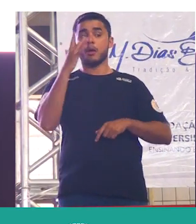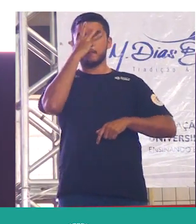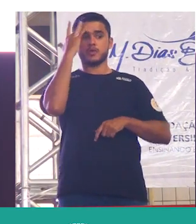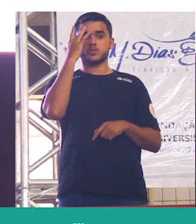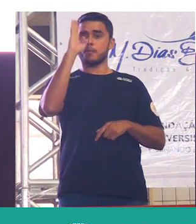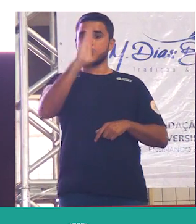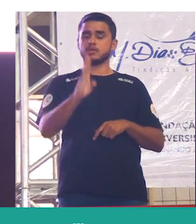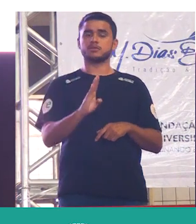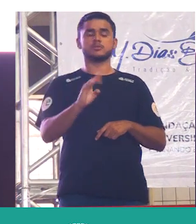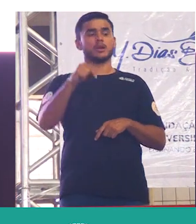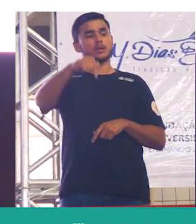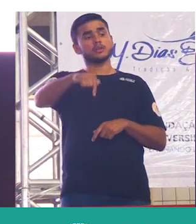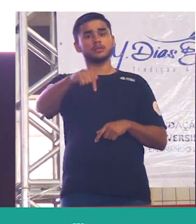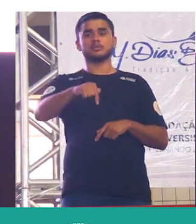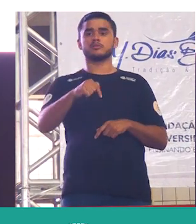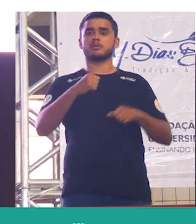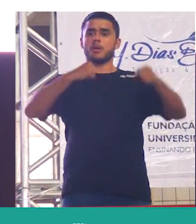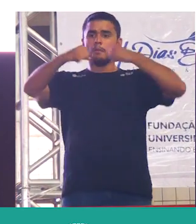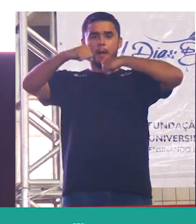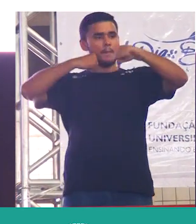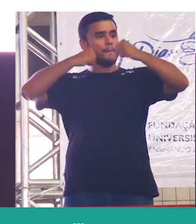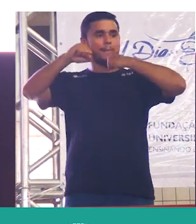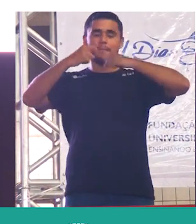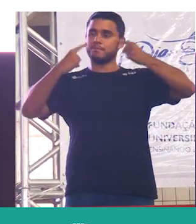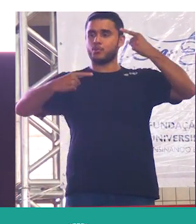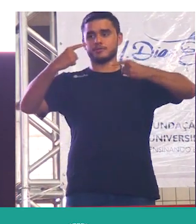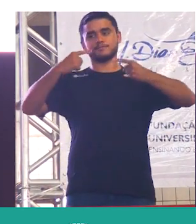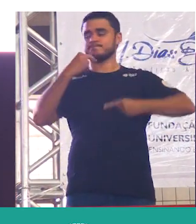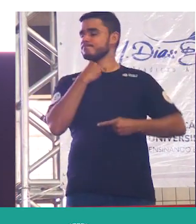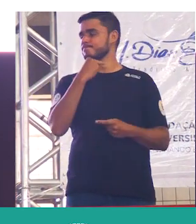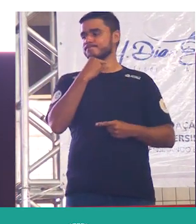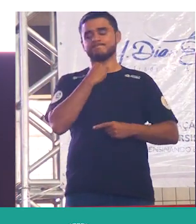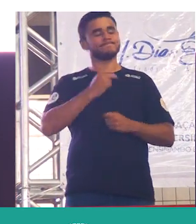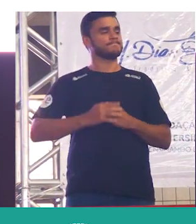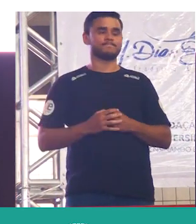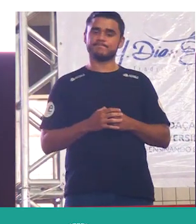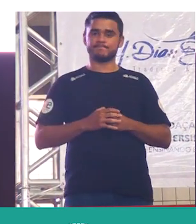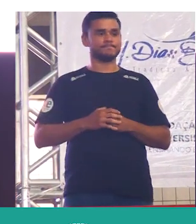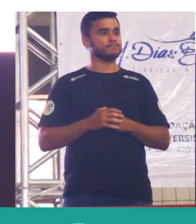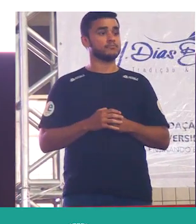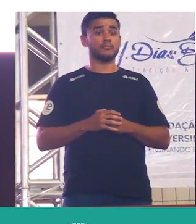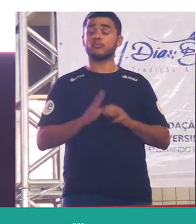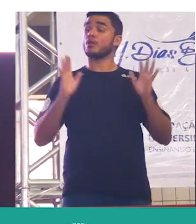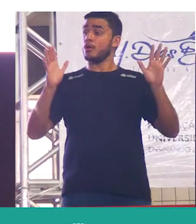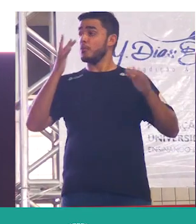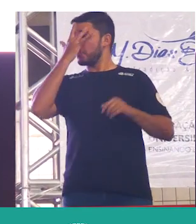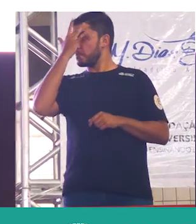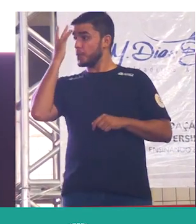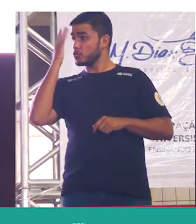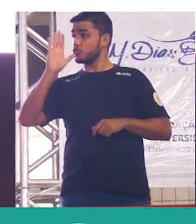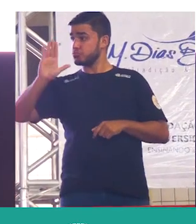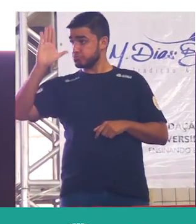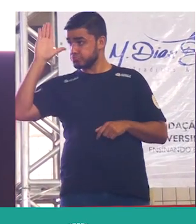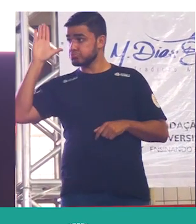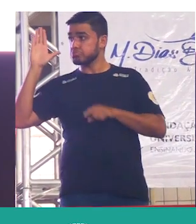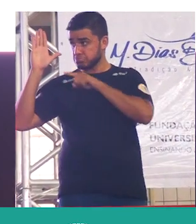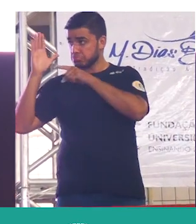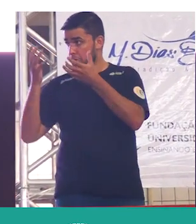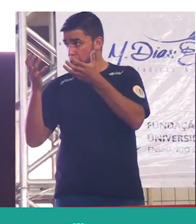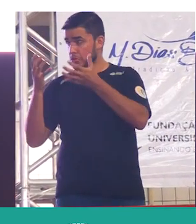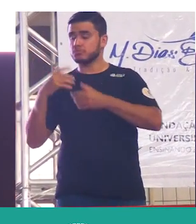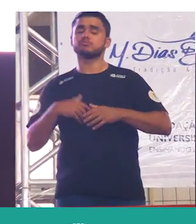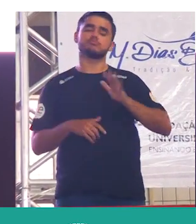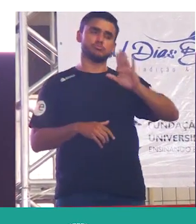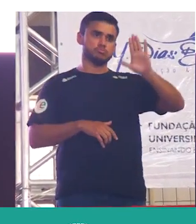Brasil, debates políticos. Os candidatos apareciam na